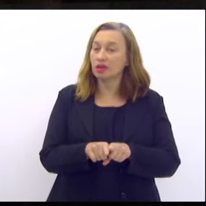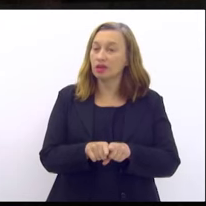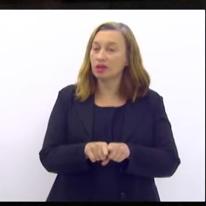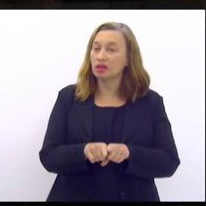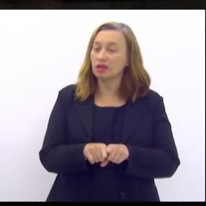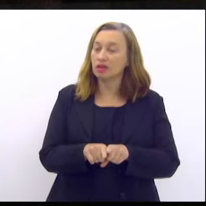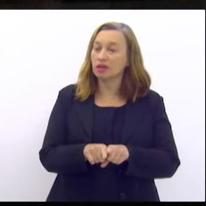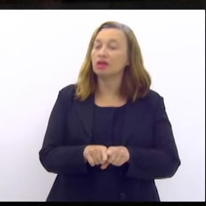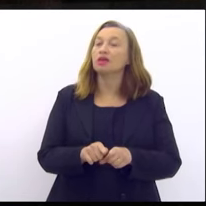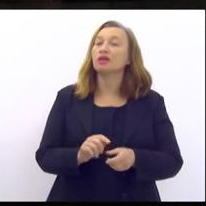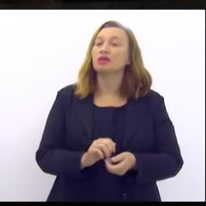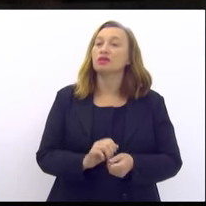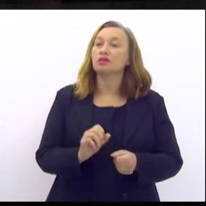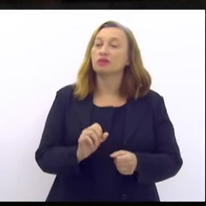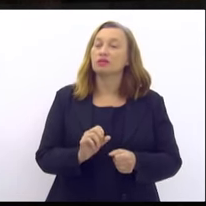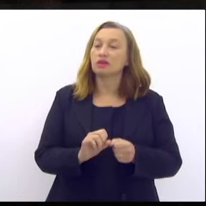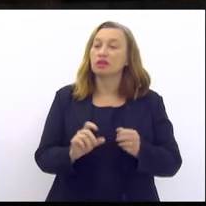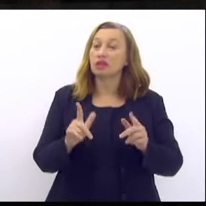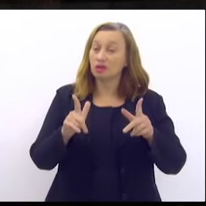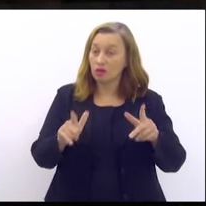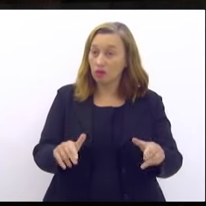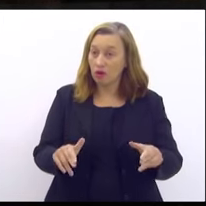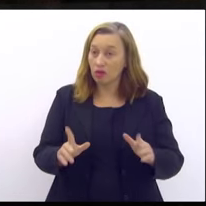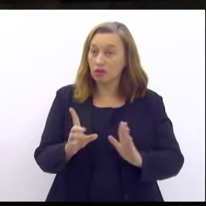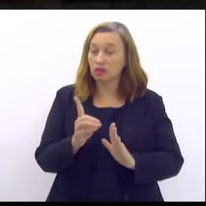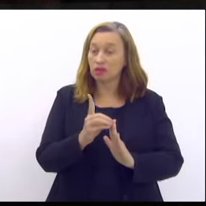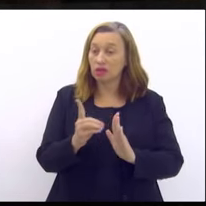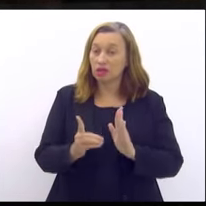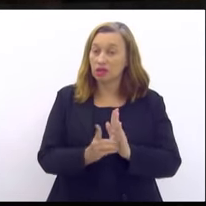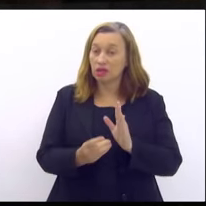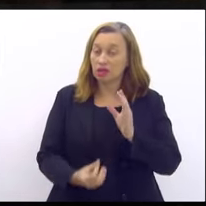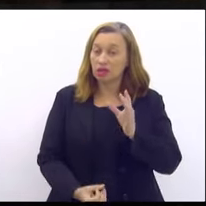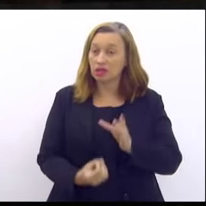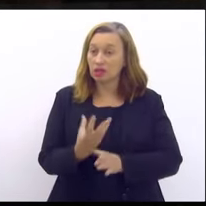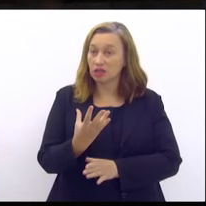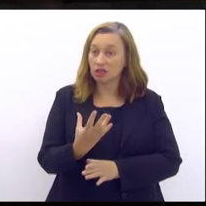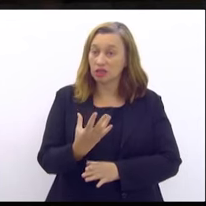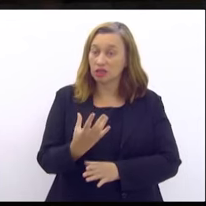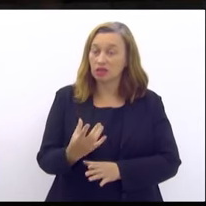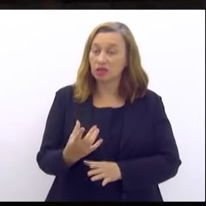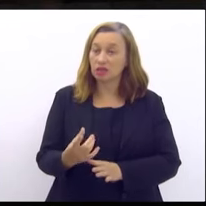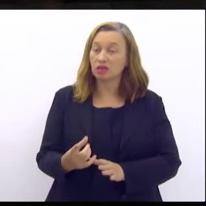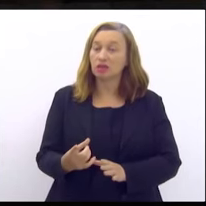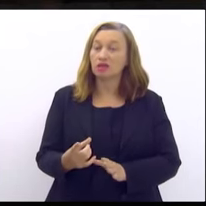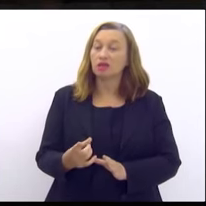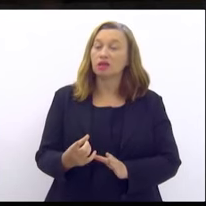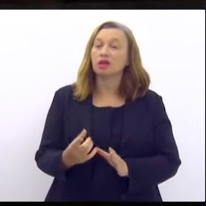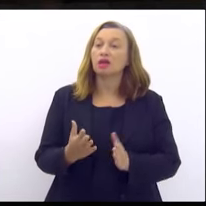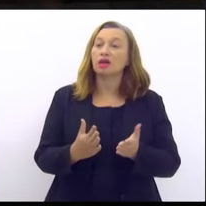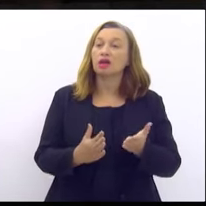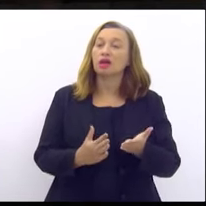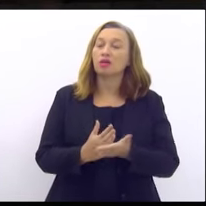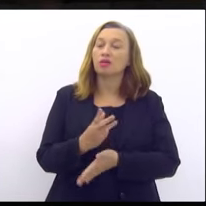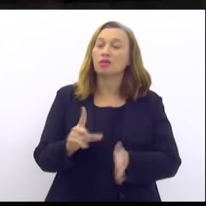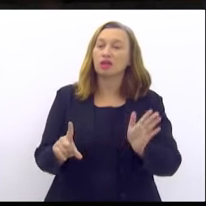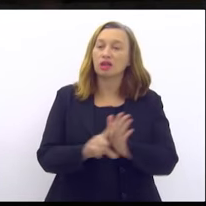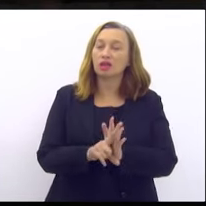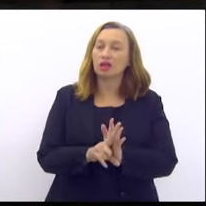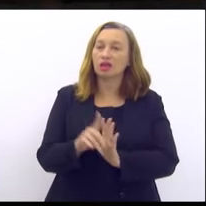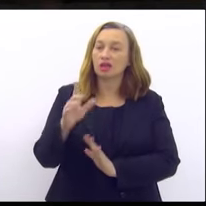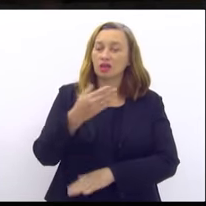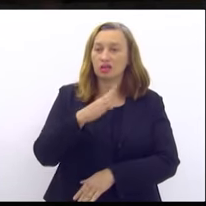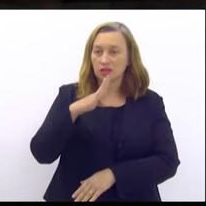Lucinha fez um decreto ratificando as leis do bolsonaro a nível da nossa